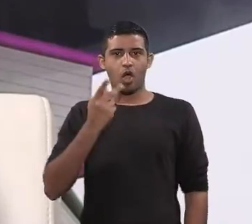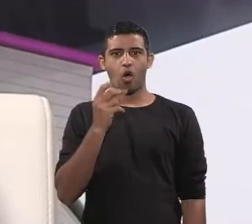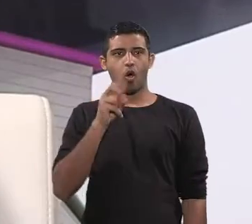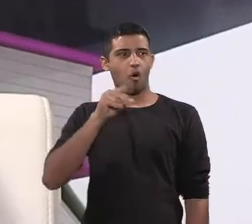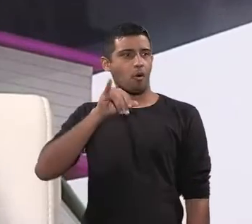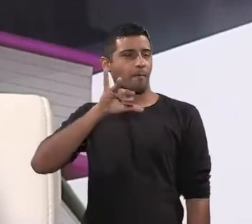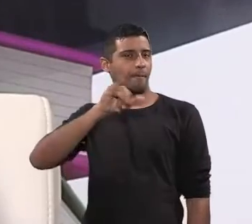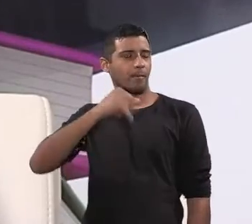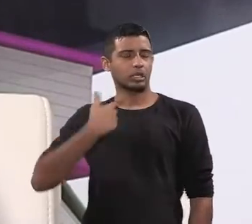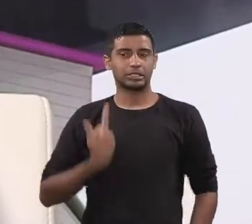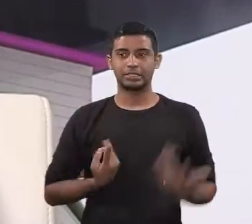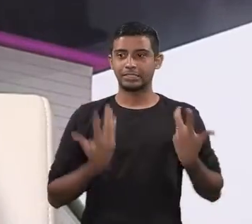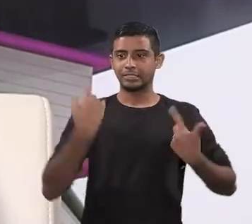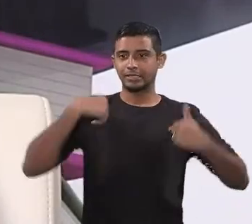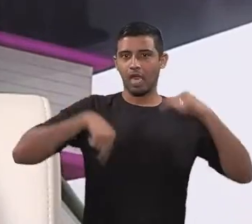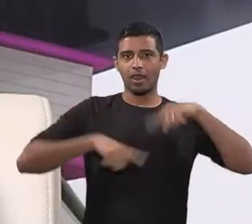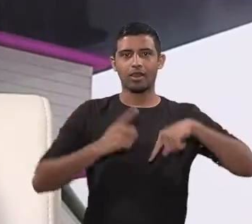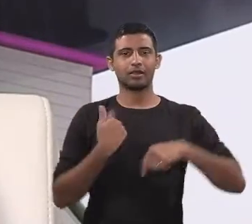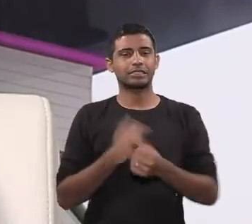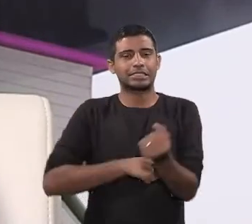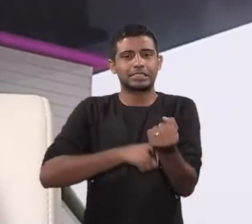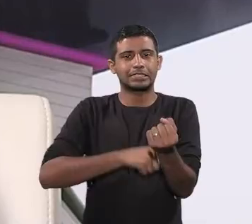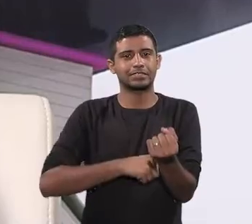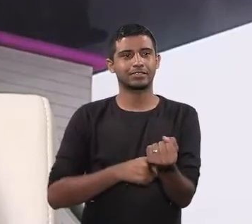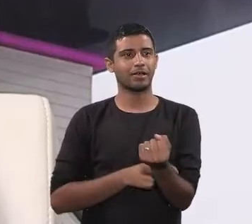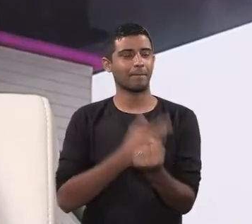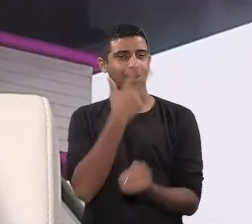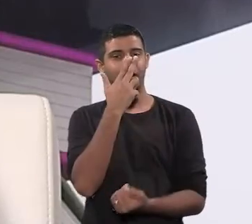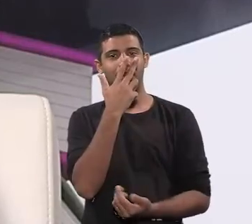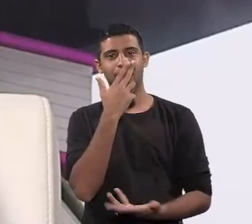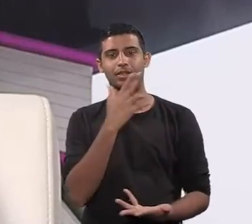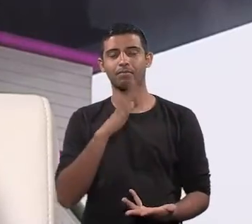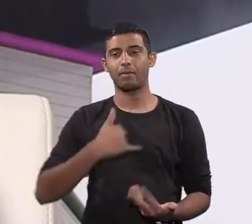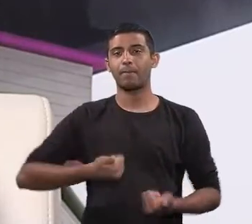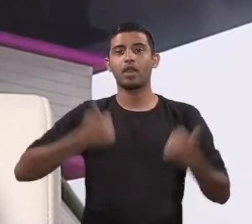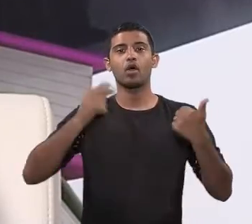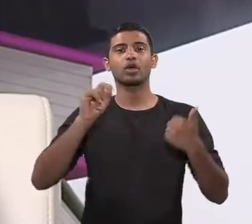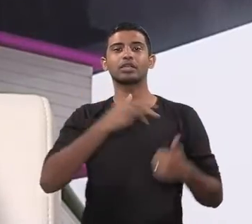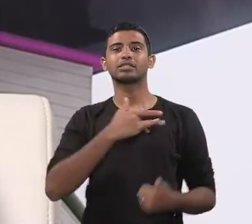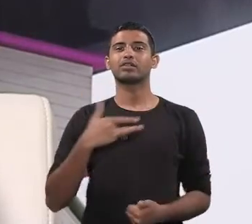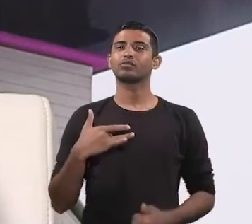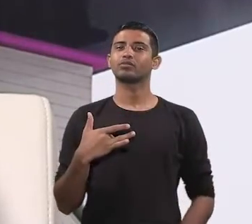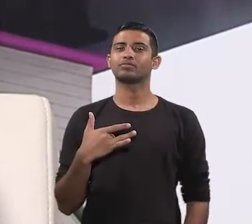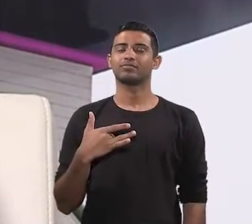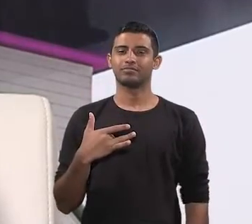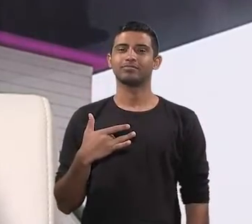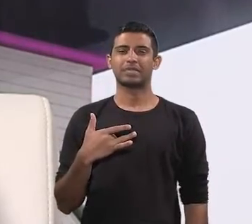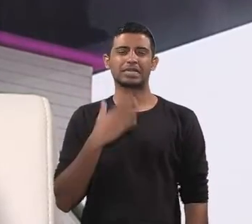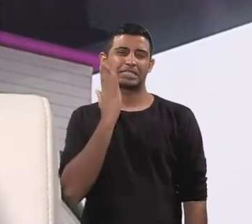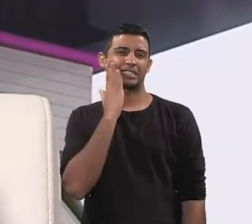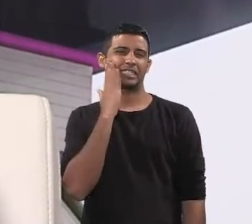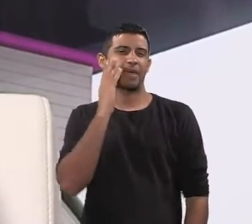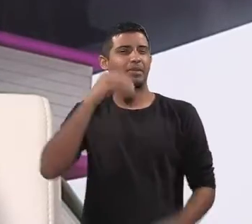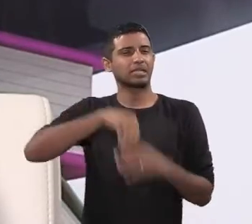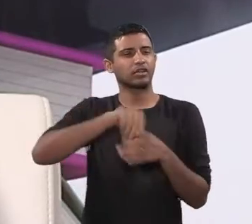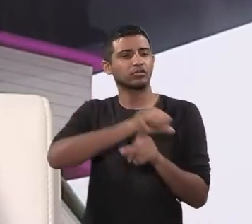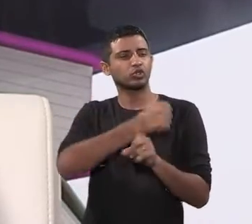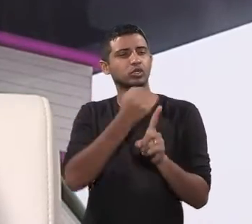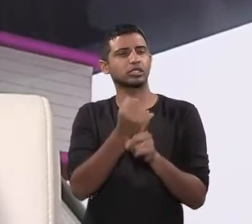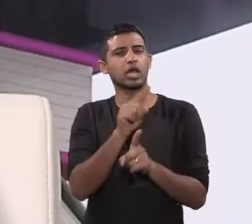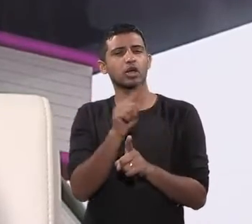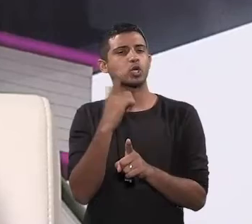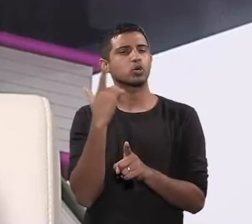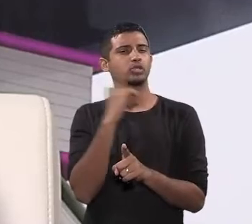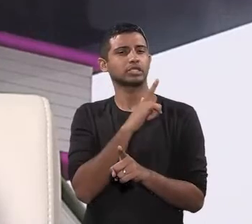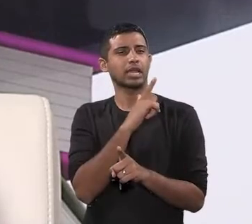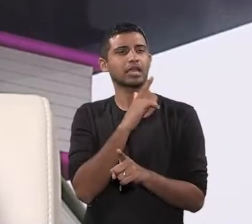sinapses nervosas que ele vai ter são muito similares. E o melhor, de uma forma saudável, onde ele sabe que assim ele está dentro do social,